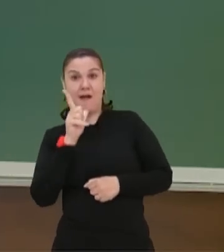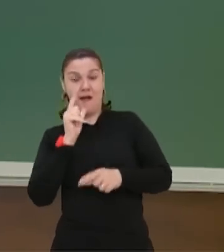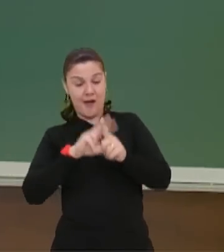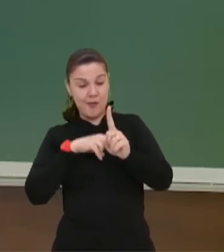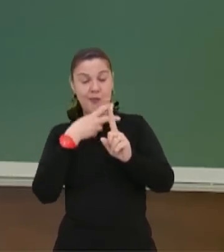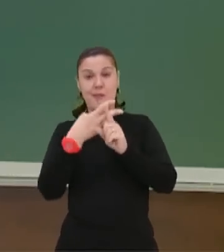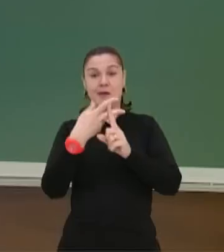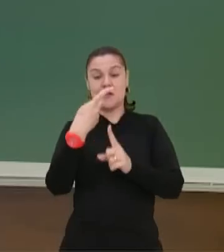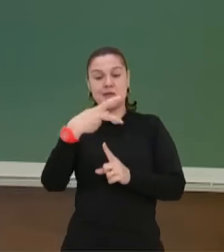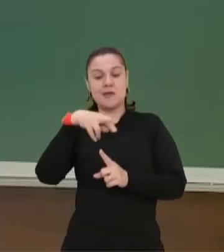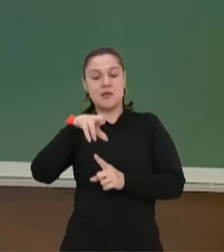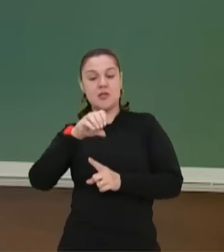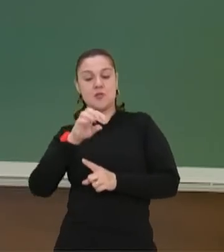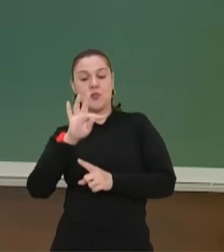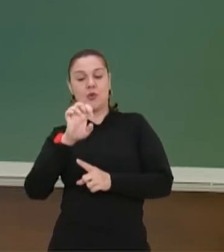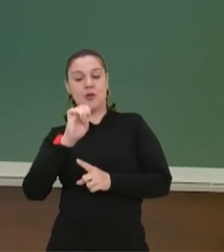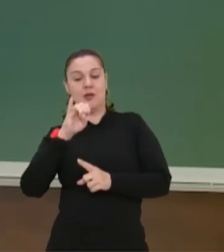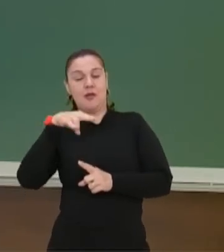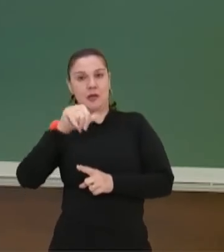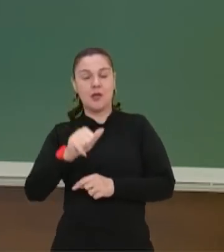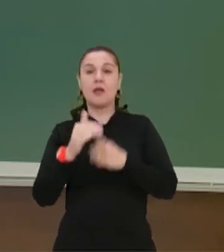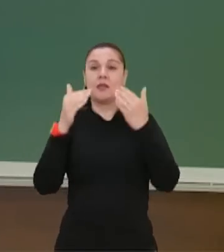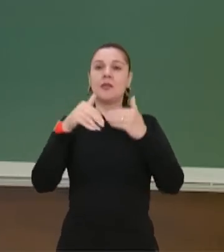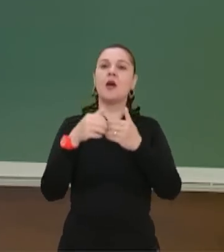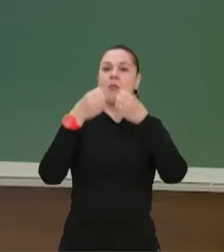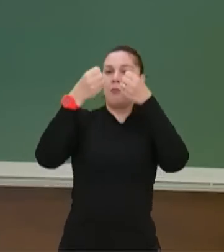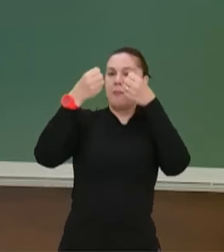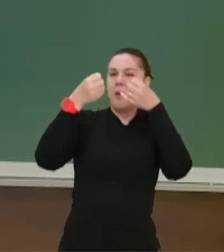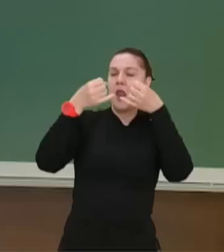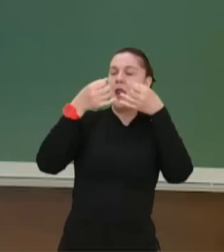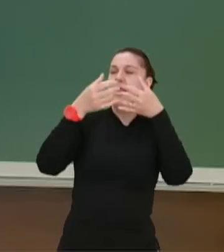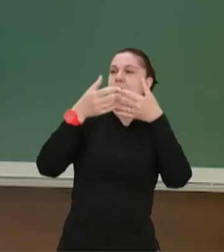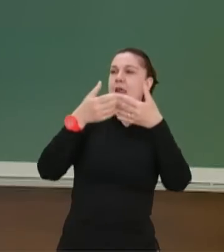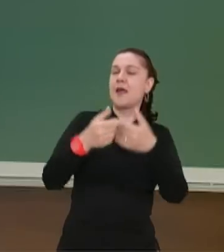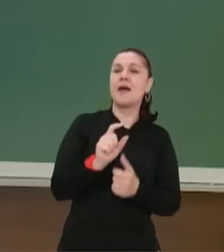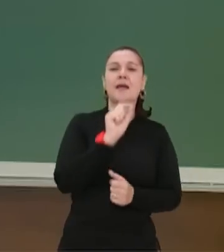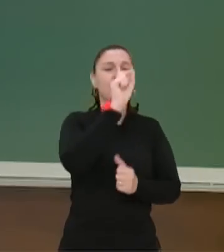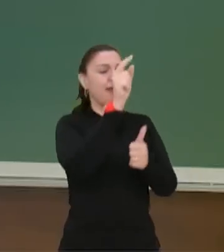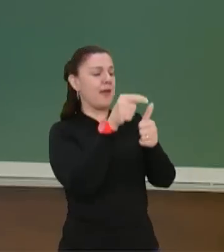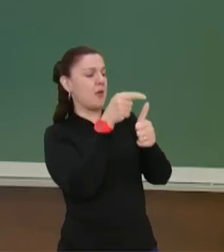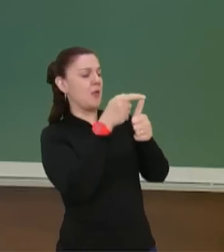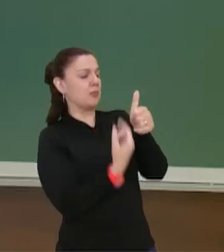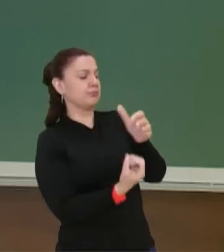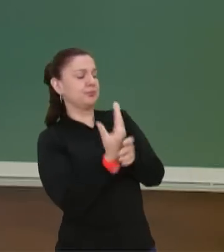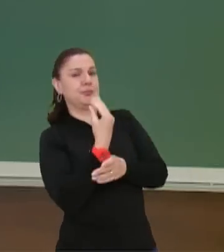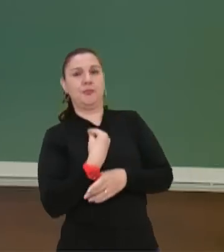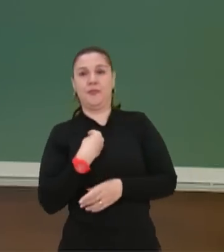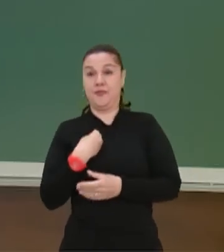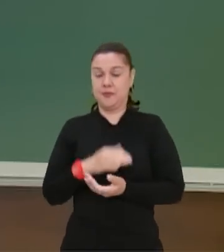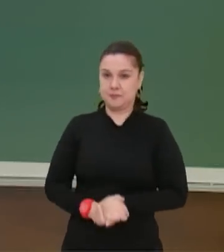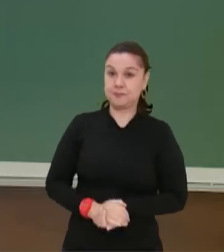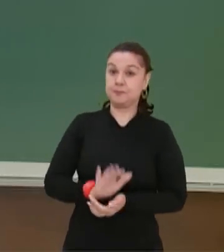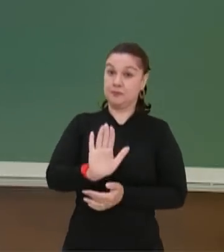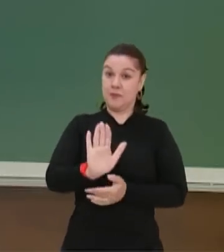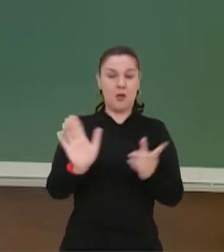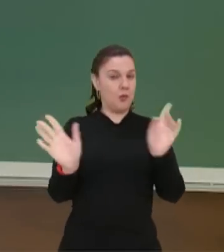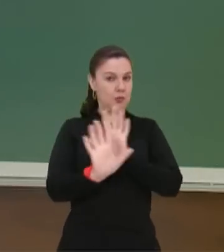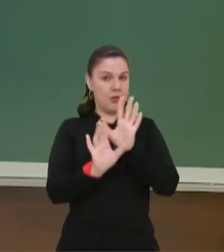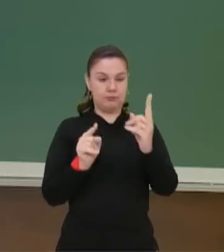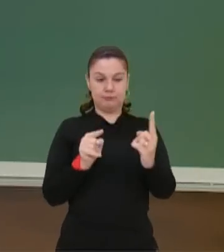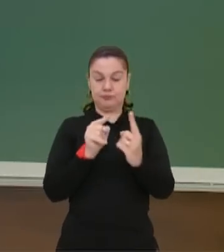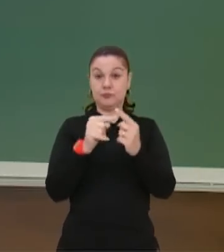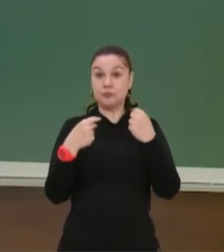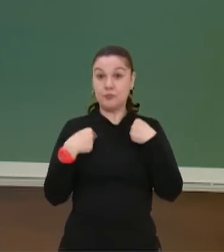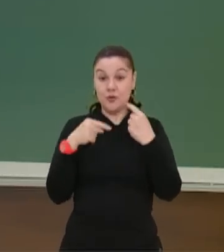pode, né, ficaríamos aqui horas e horas discutindo quem será que foi o primeiro ser vivo. Bom, não é o nosso objetivo. O